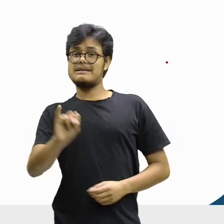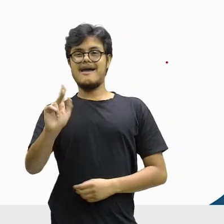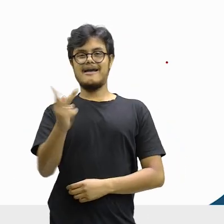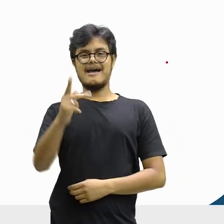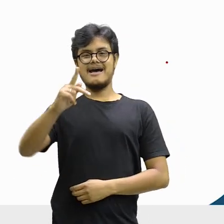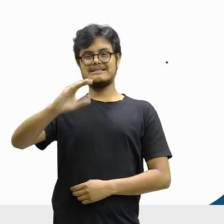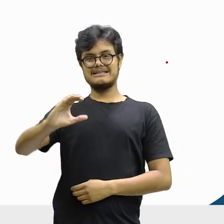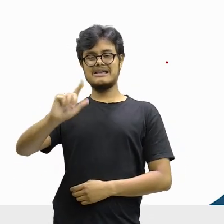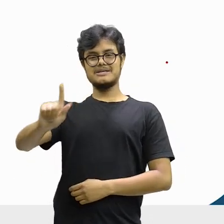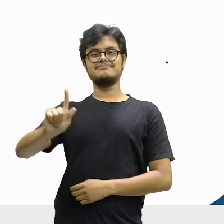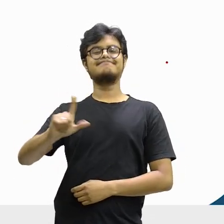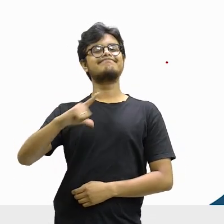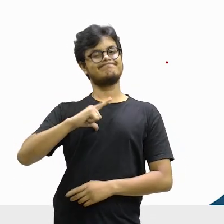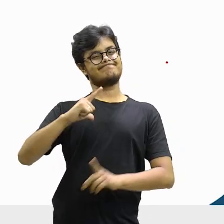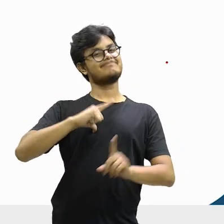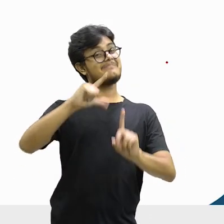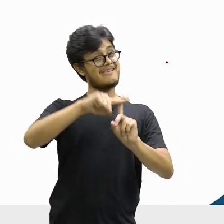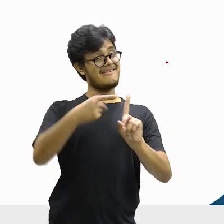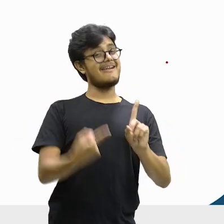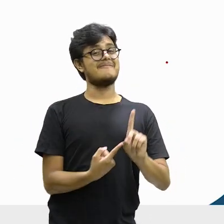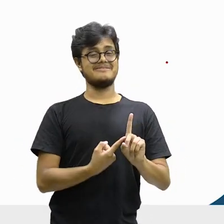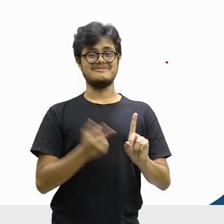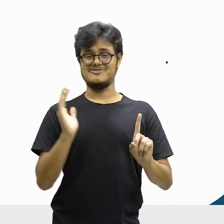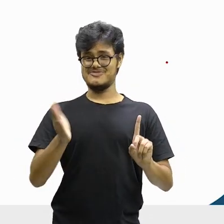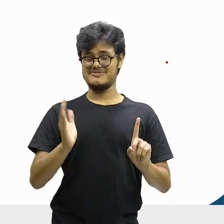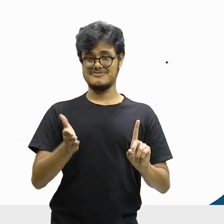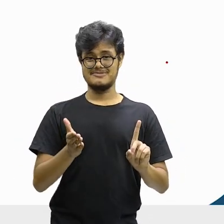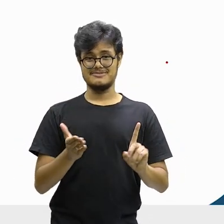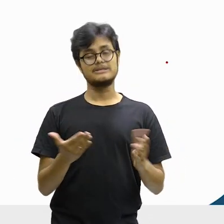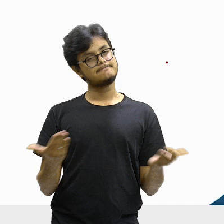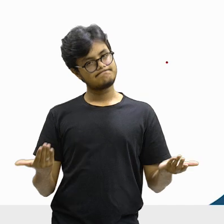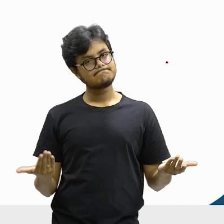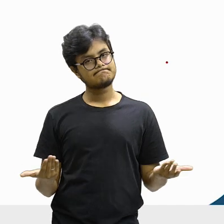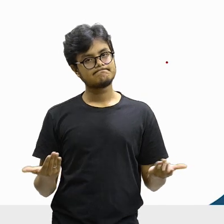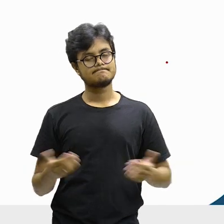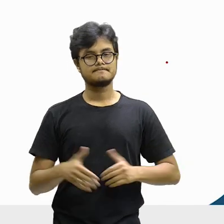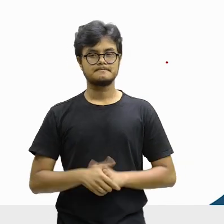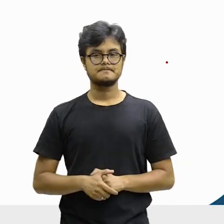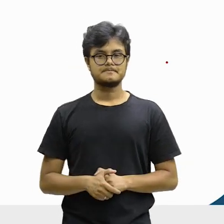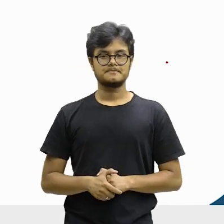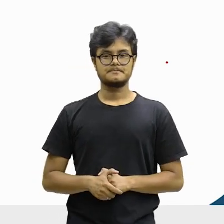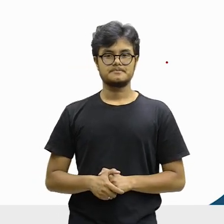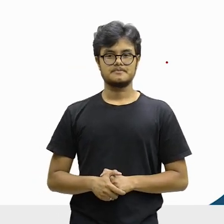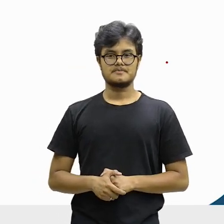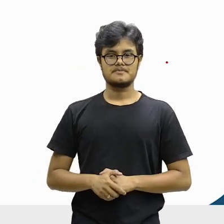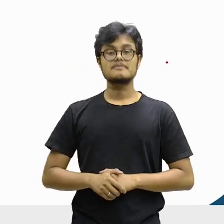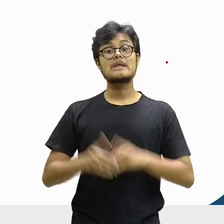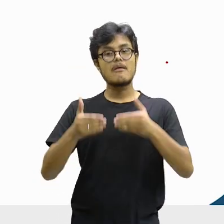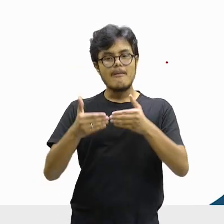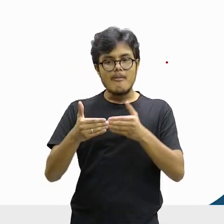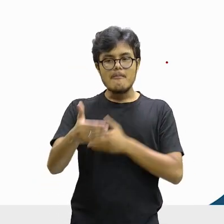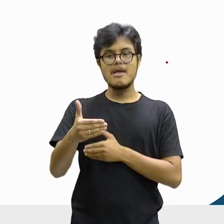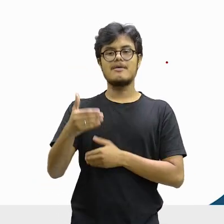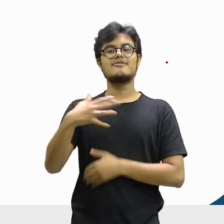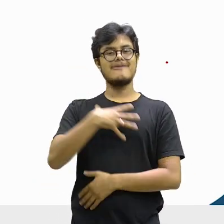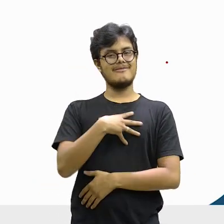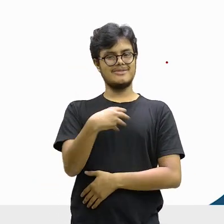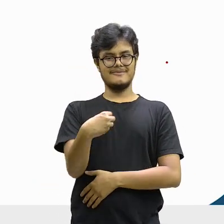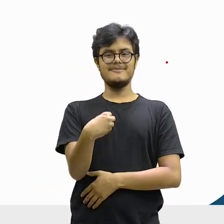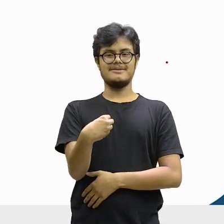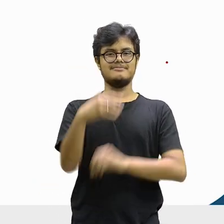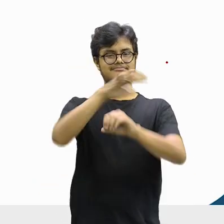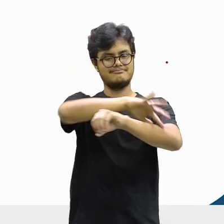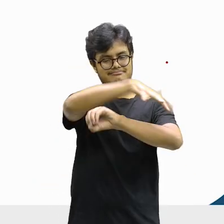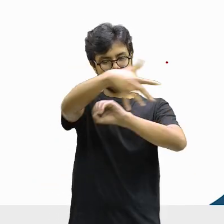é porque ocorre o embrião fixado no útero. Esse embrião, quando se fixou no útero, já iniciou a formação da